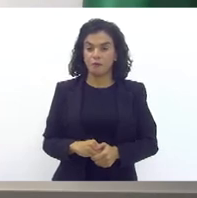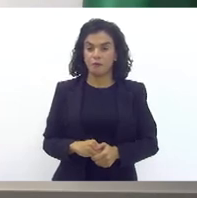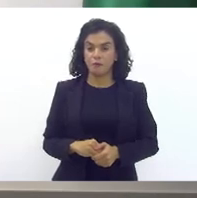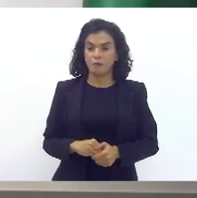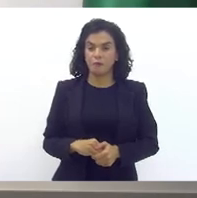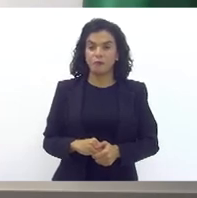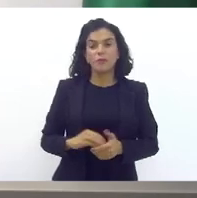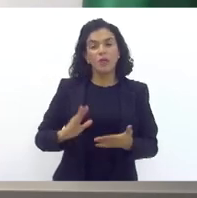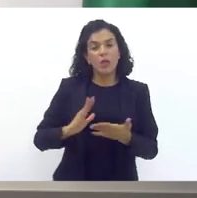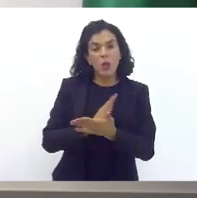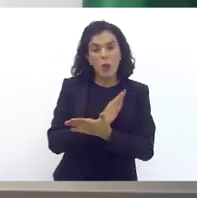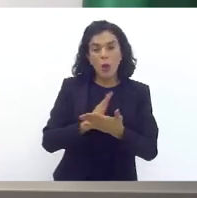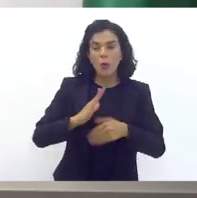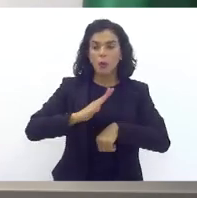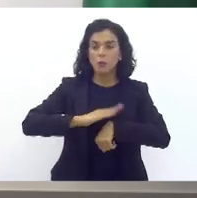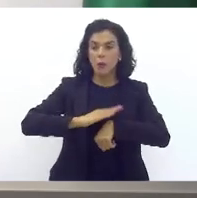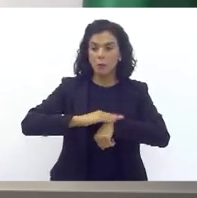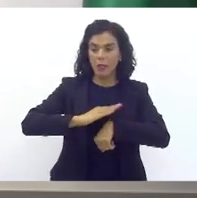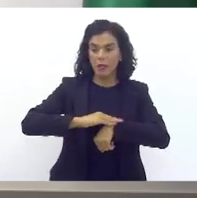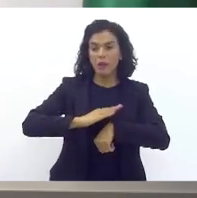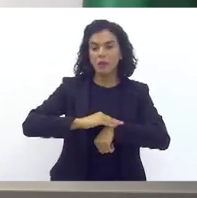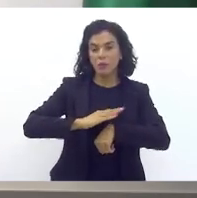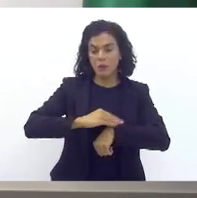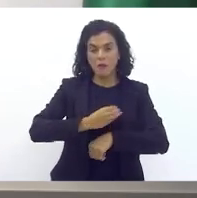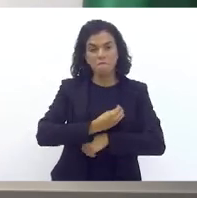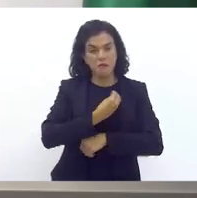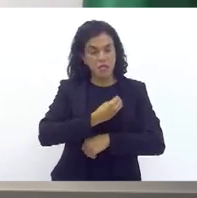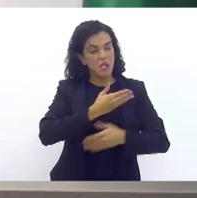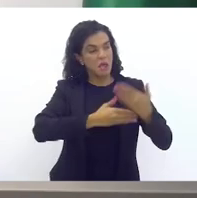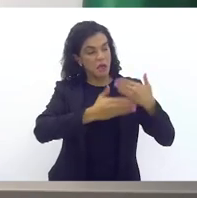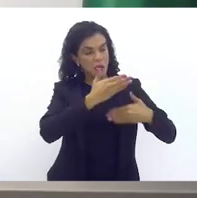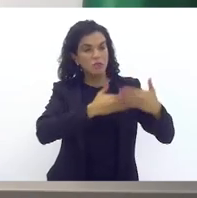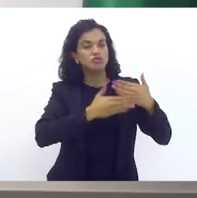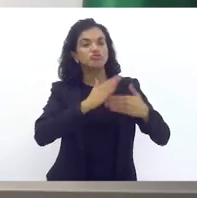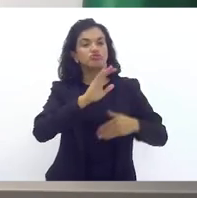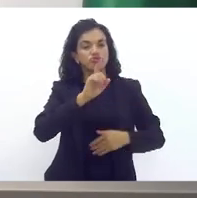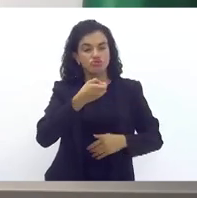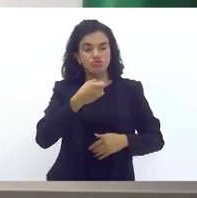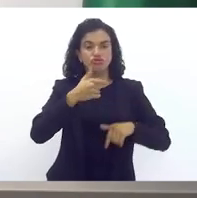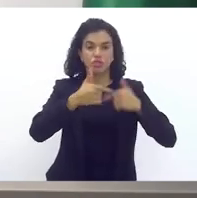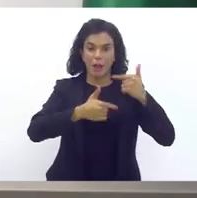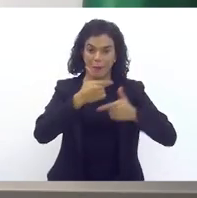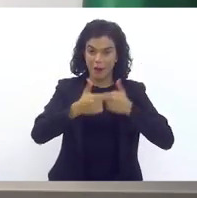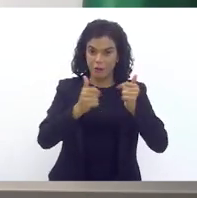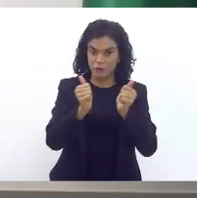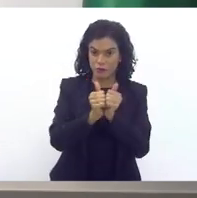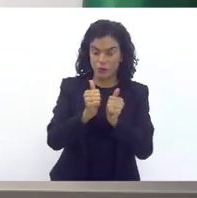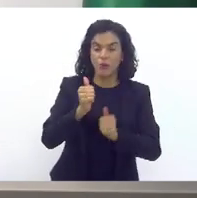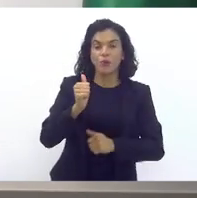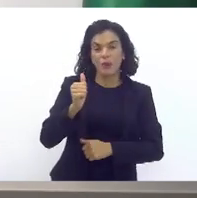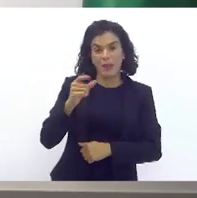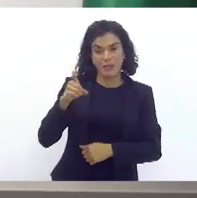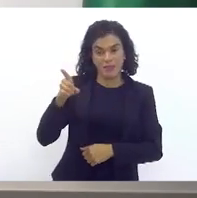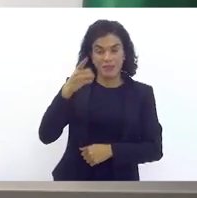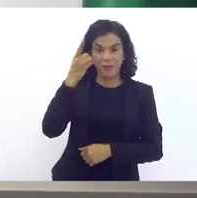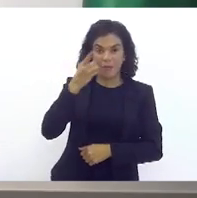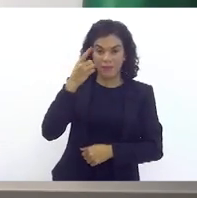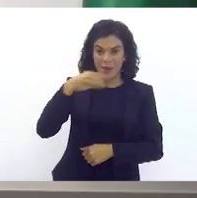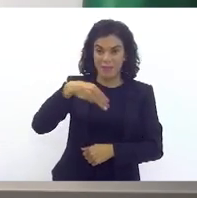Em algum momento tive a oportunidade de trabalhar ao lado da delegada Marta Rocha. E me ajudou